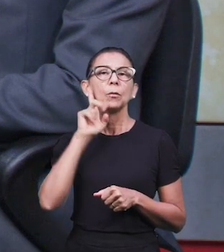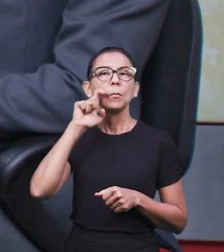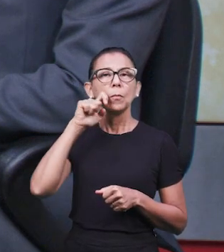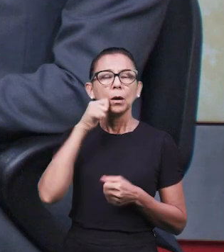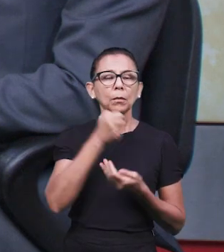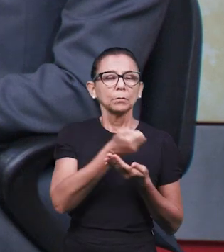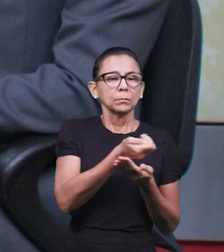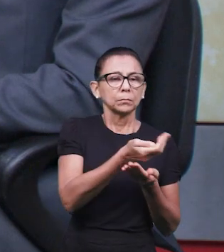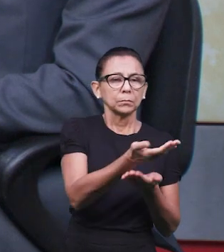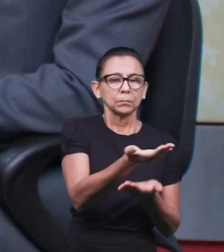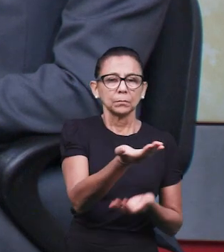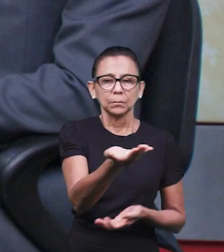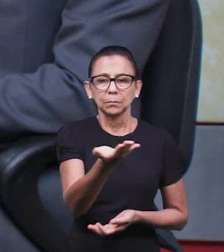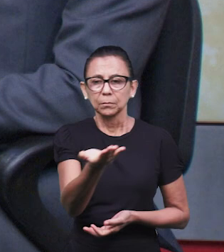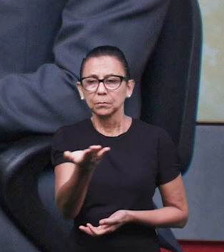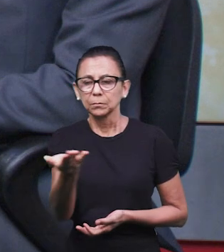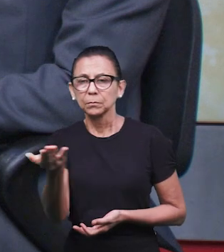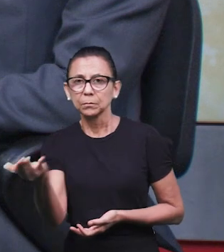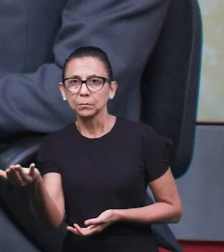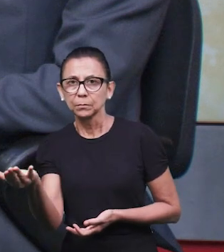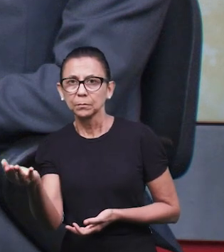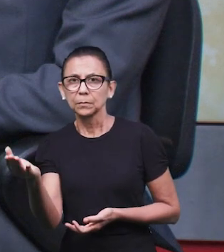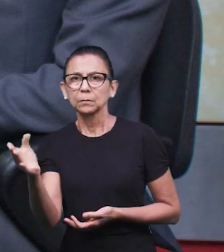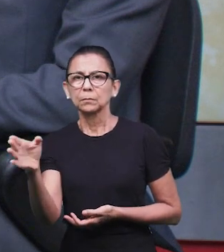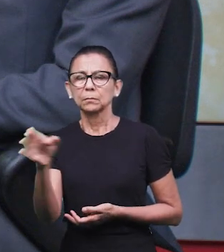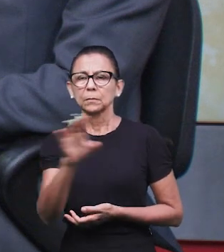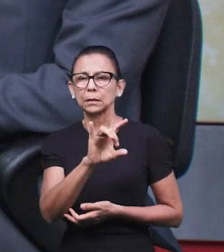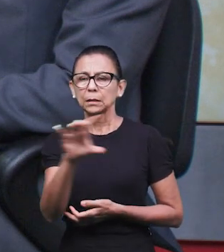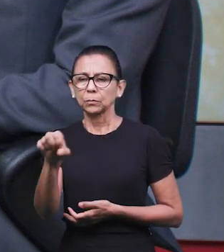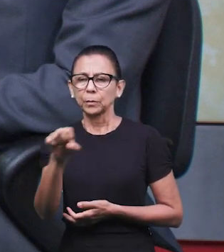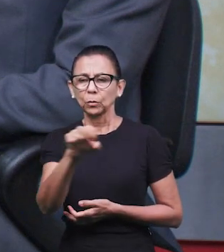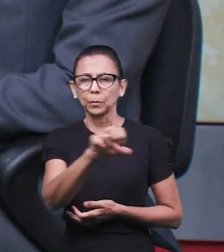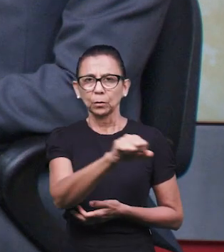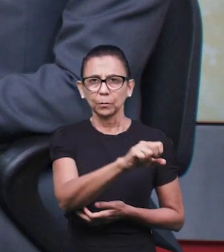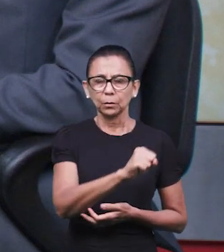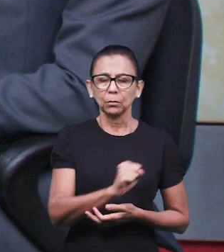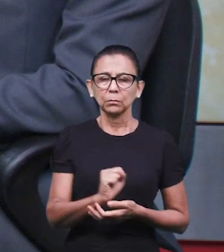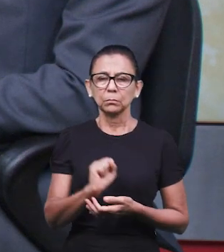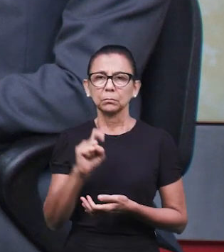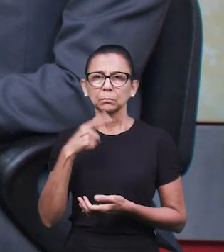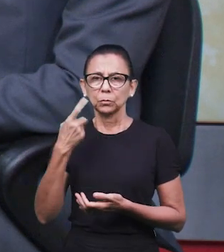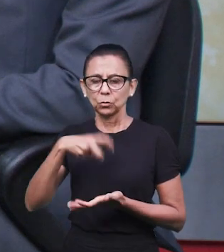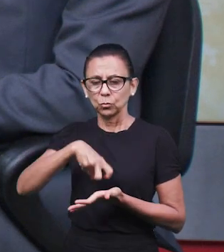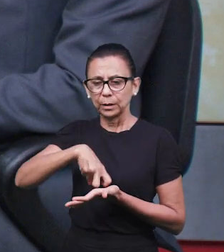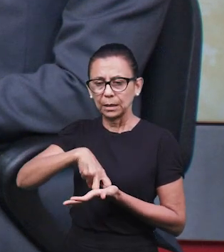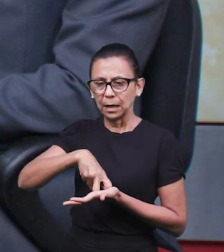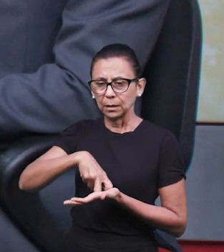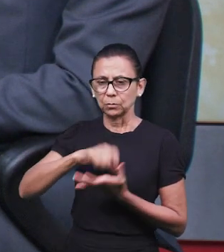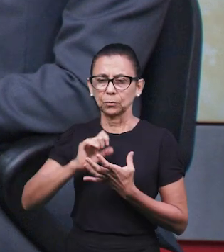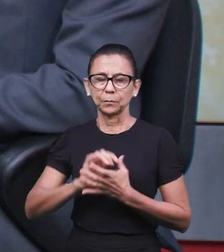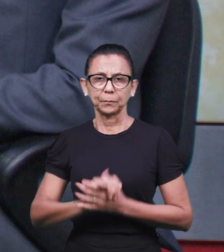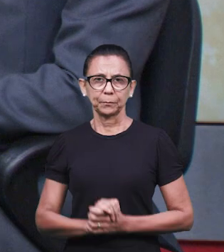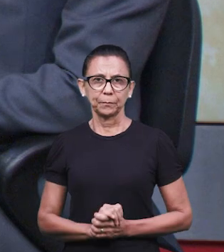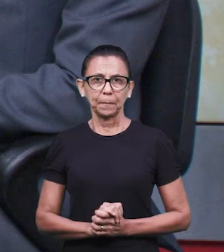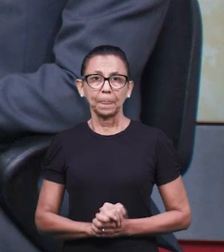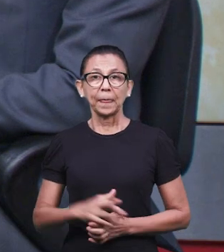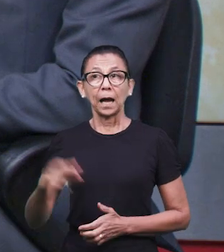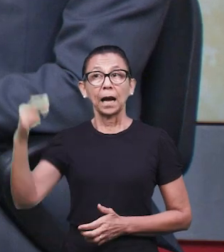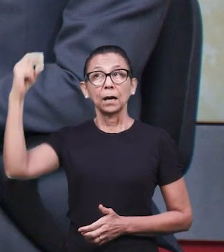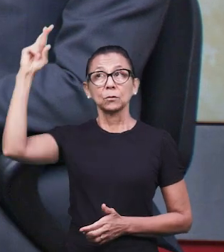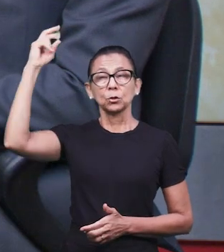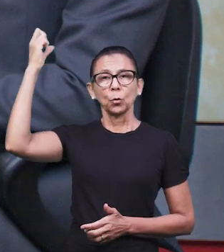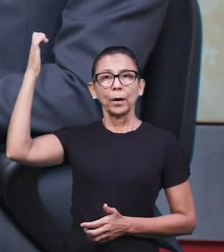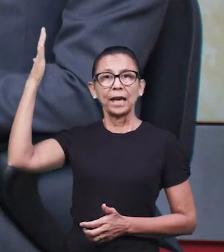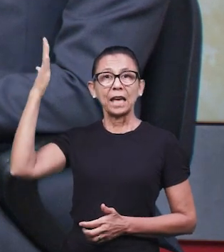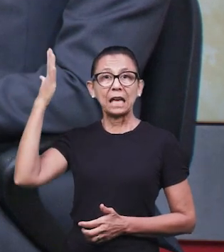nos ajoelhamos, o Senhor deu uma revelação ao irmão que estava à frente do grupo louvor, e o grupo louvor começou a cantar "Digno é o Cordeiro que